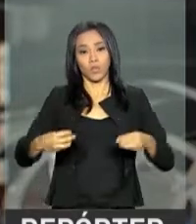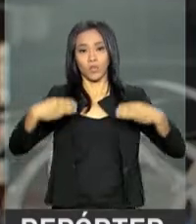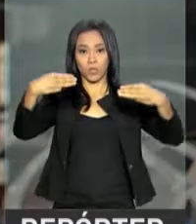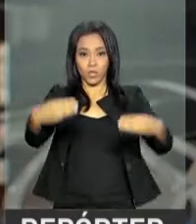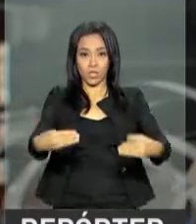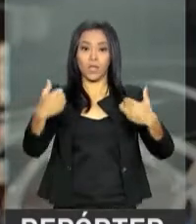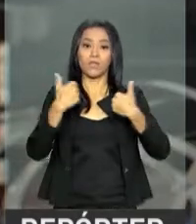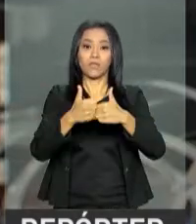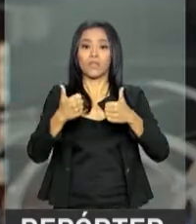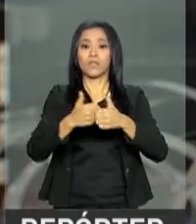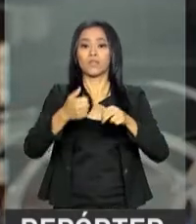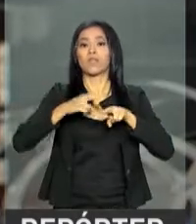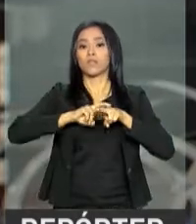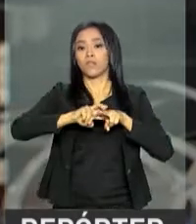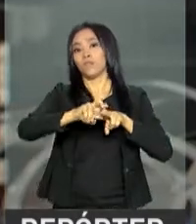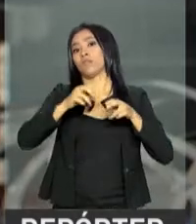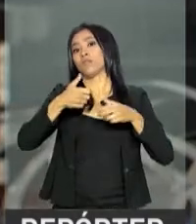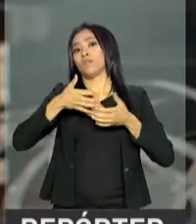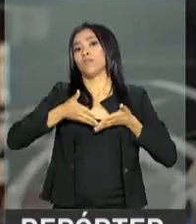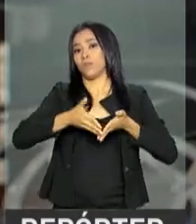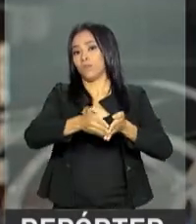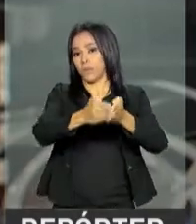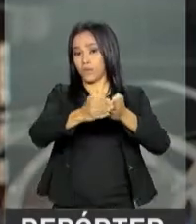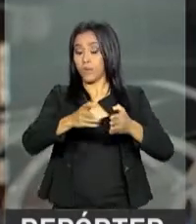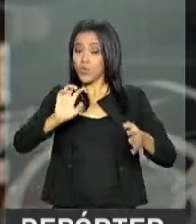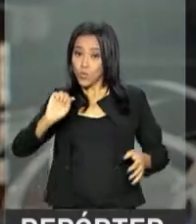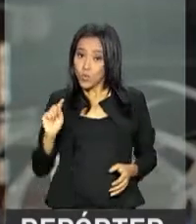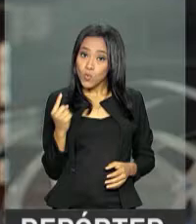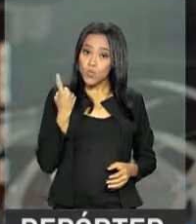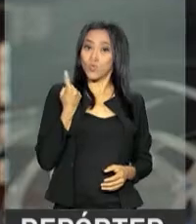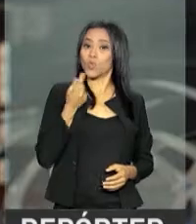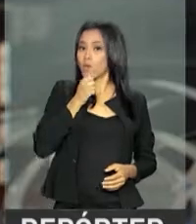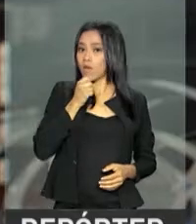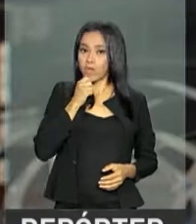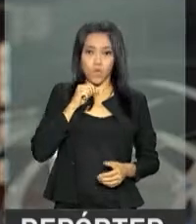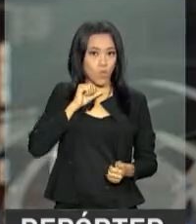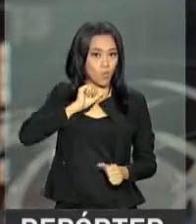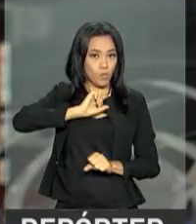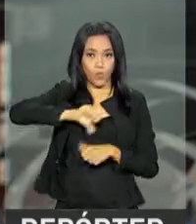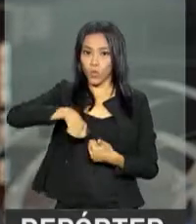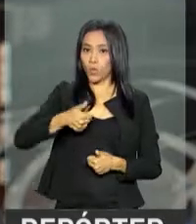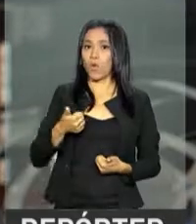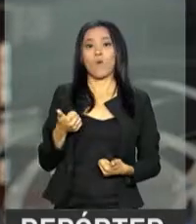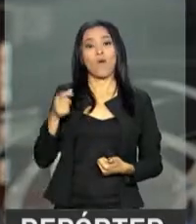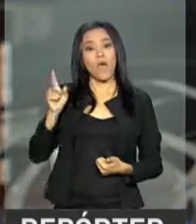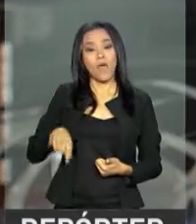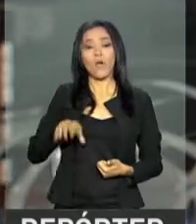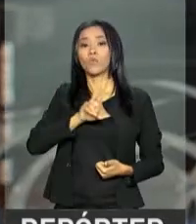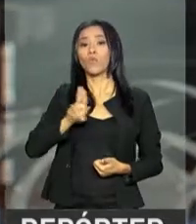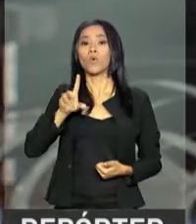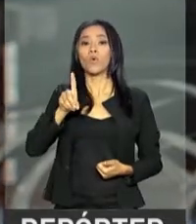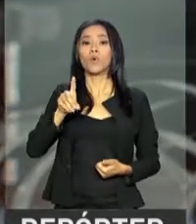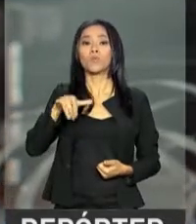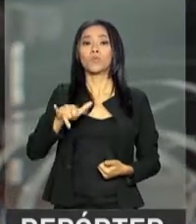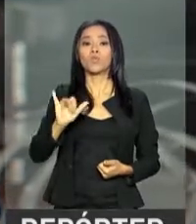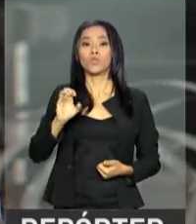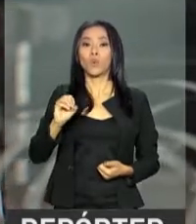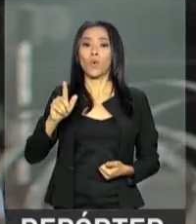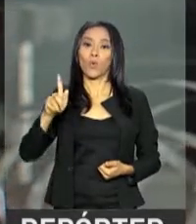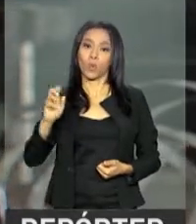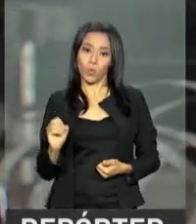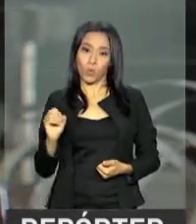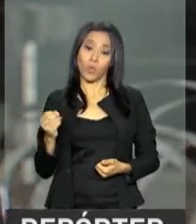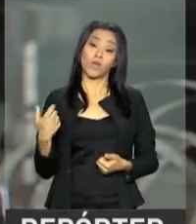Portos e Aviação Civil. Thaís, o único ministro que não mudou de função por motivo eleitoral foi Diogo Oliveira, que deixou